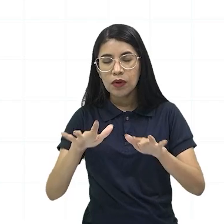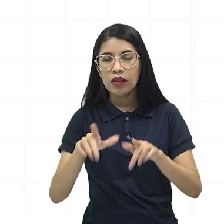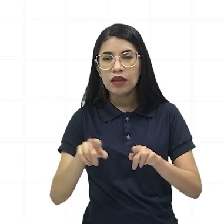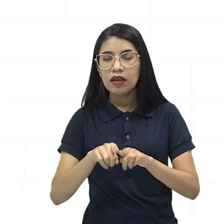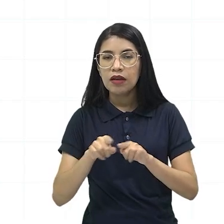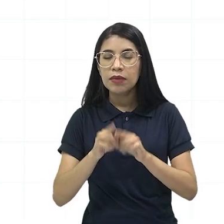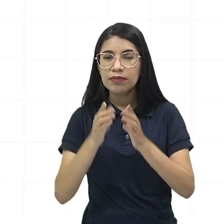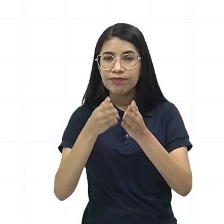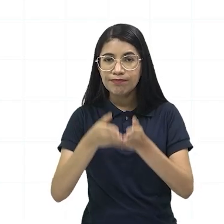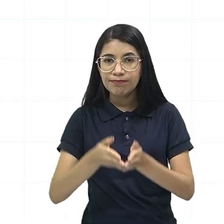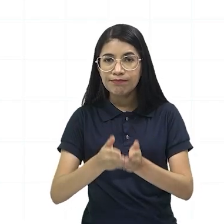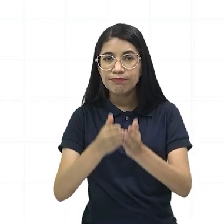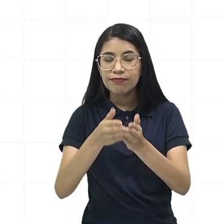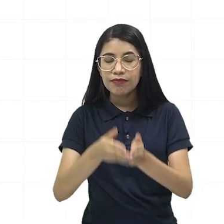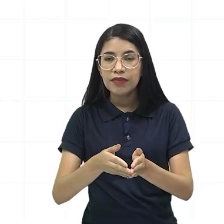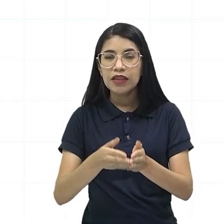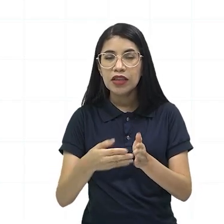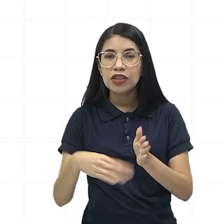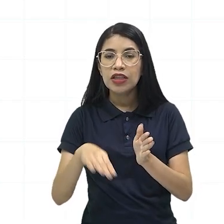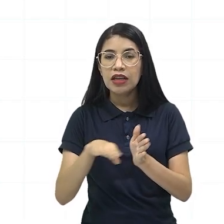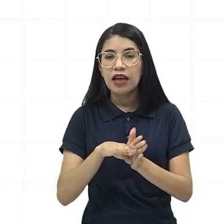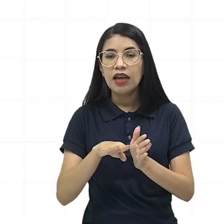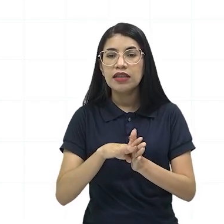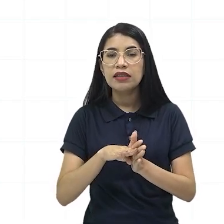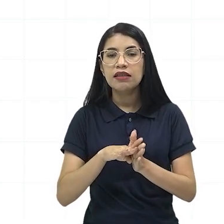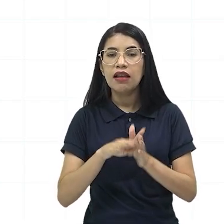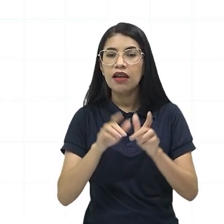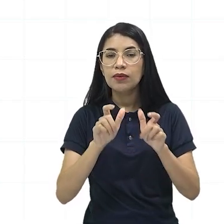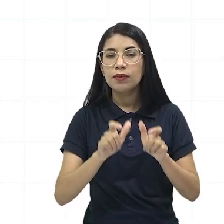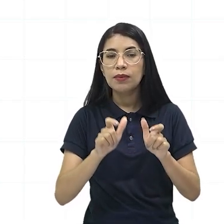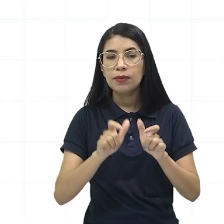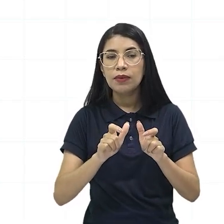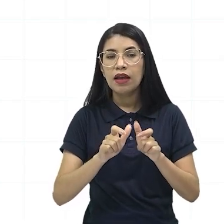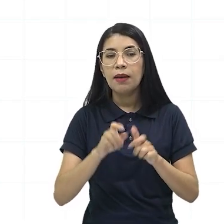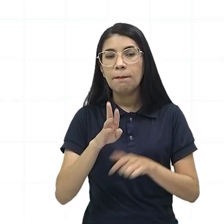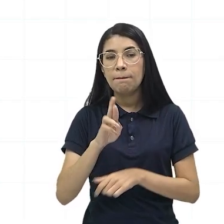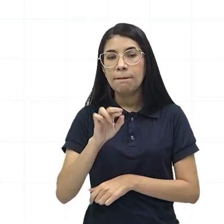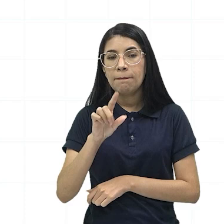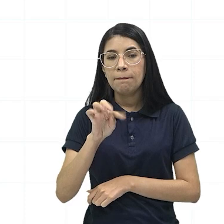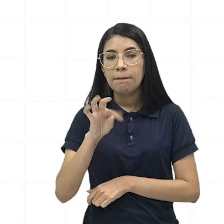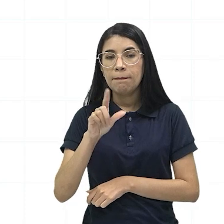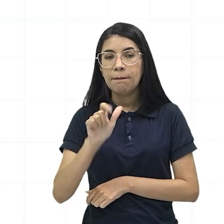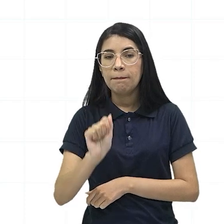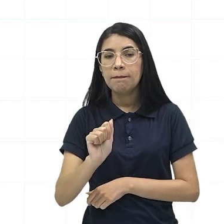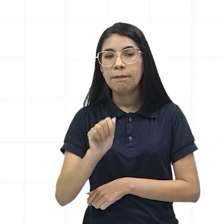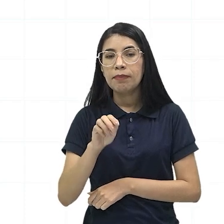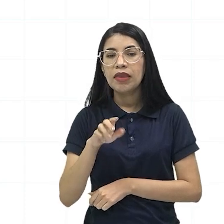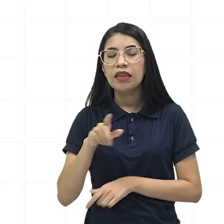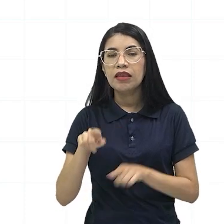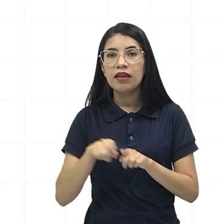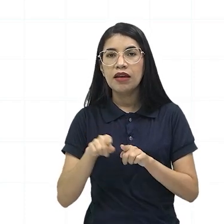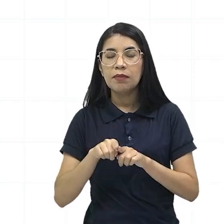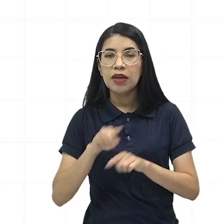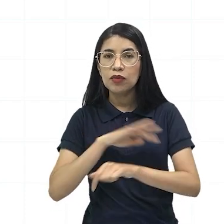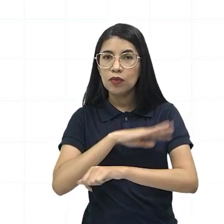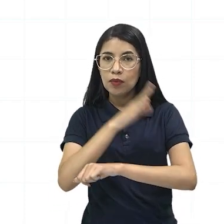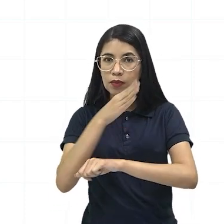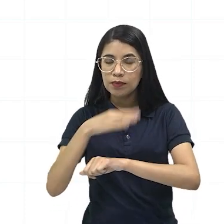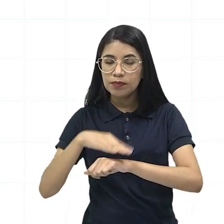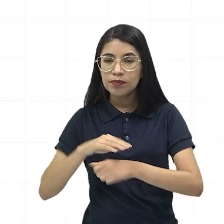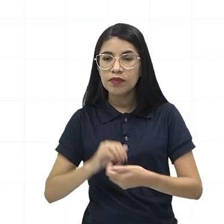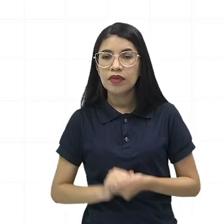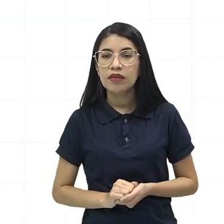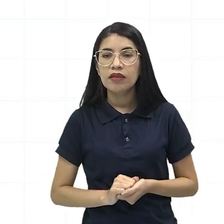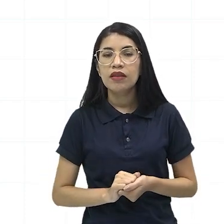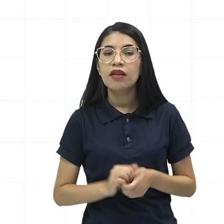excursão até Barata Ribeiro e o velho Pão de Açúcar desmoralizasse um slogan de propaganda comercial, dando